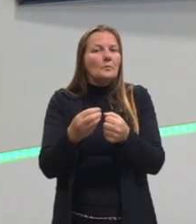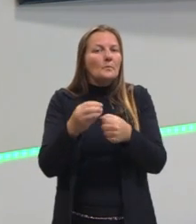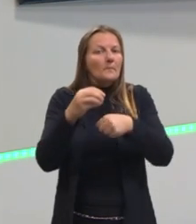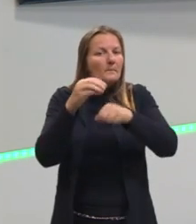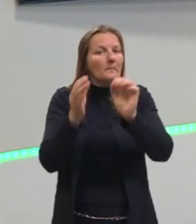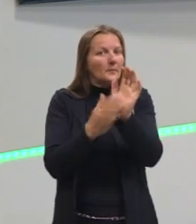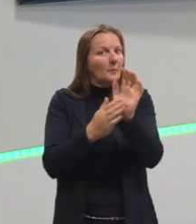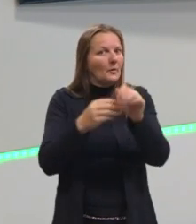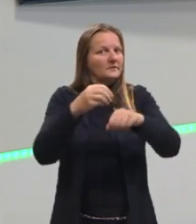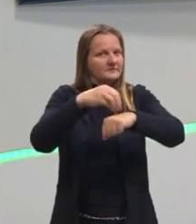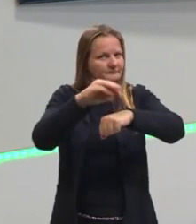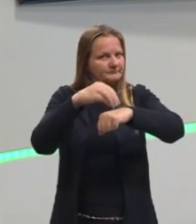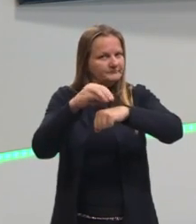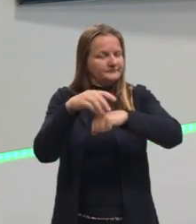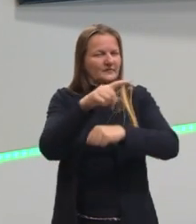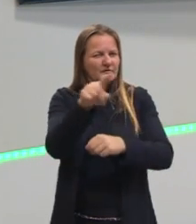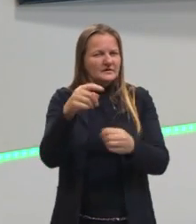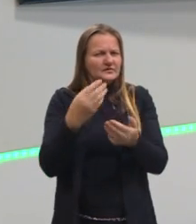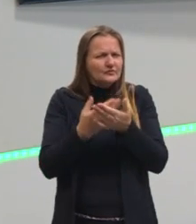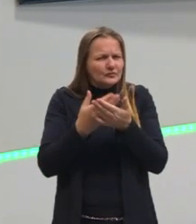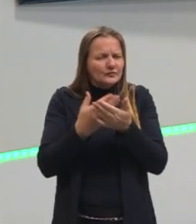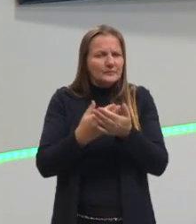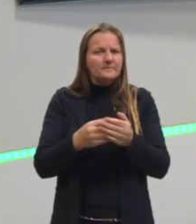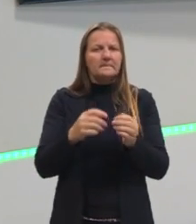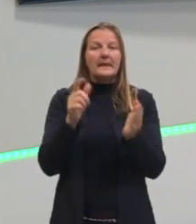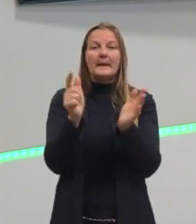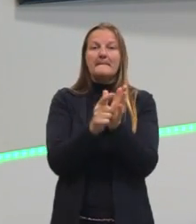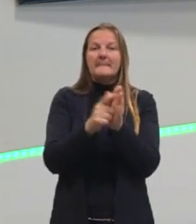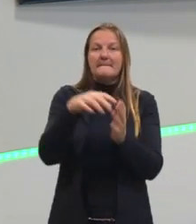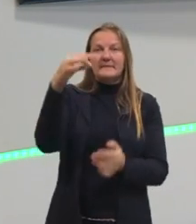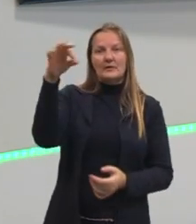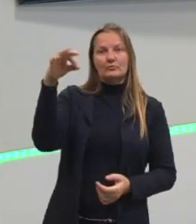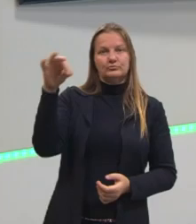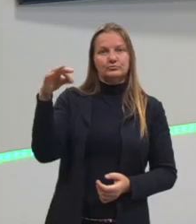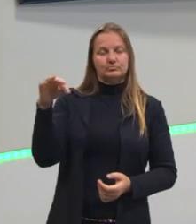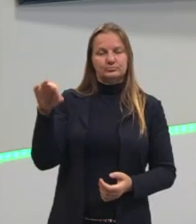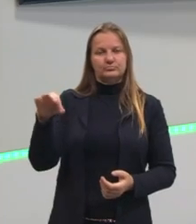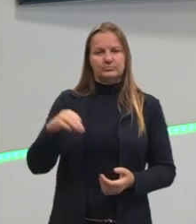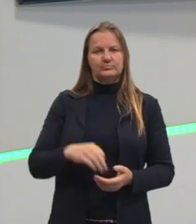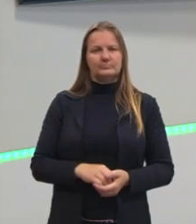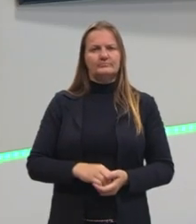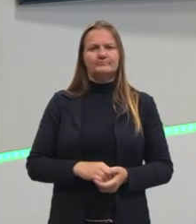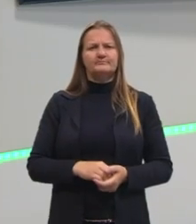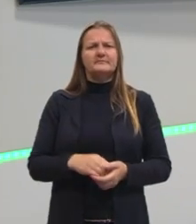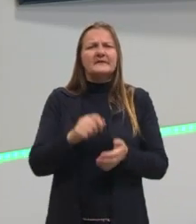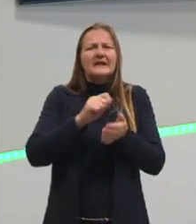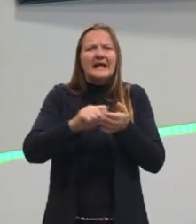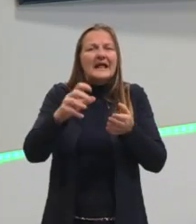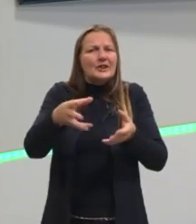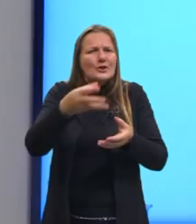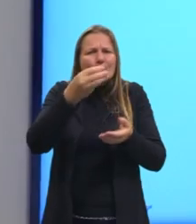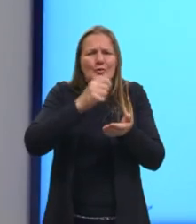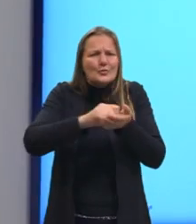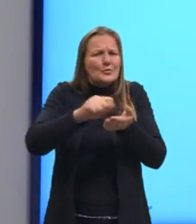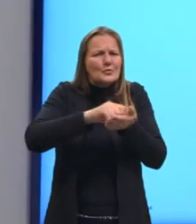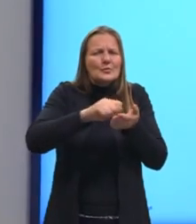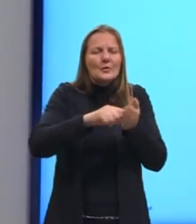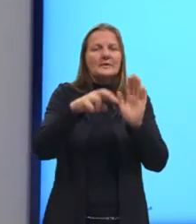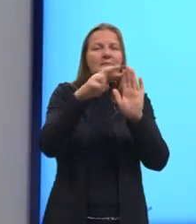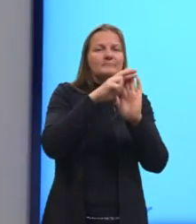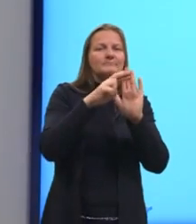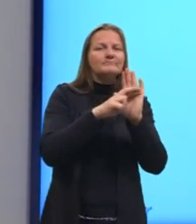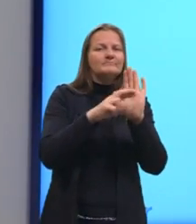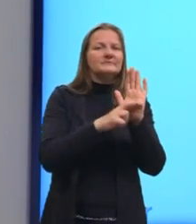acho muito interessante ao longo dos estudos pegue lá uma folhinha do caderno de vocês e nessa folhinha vão anotando todas as regrinhas